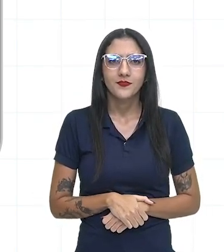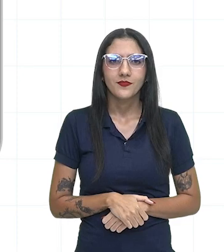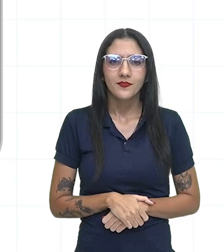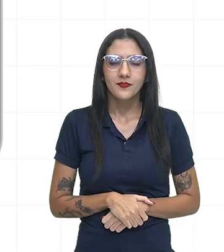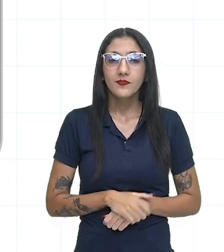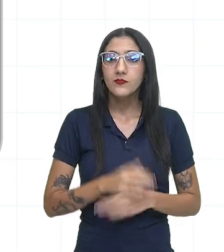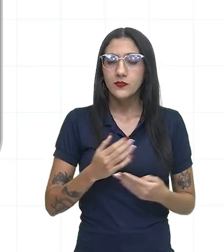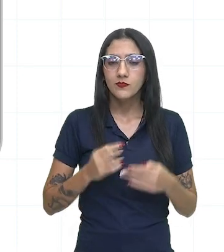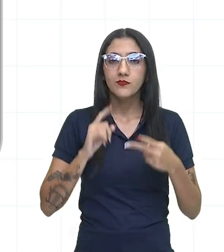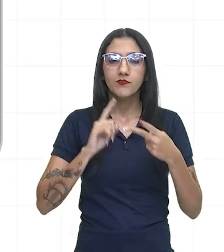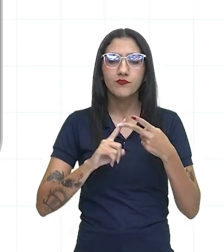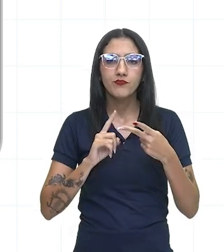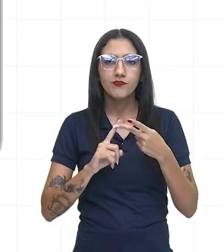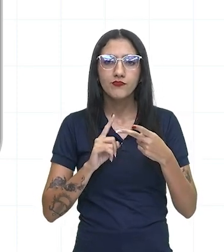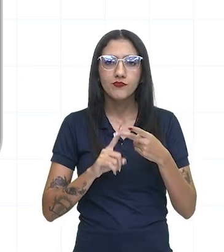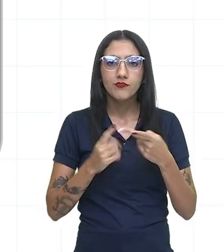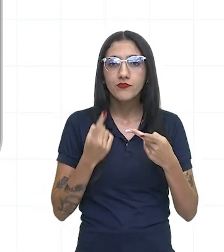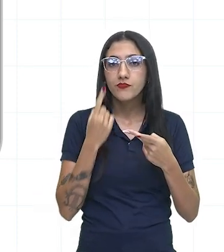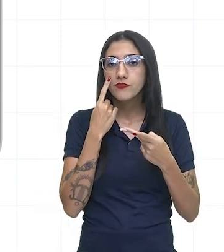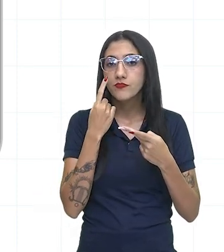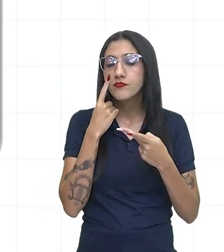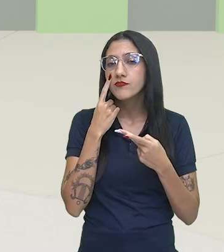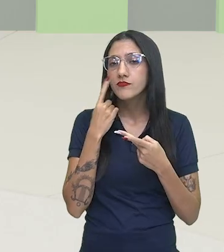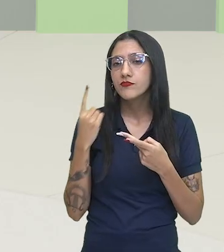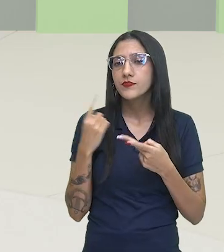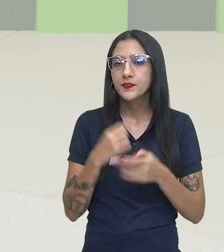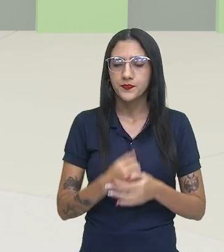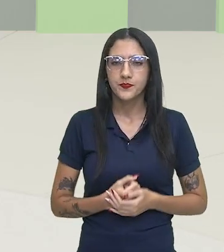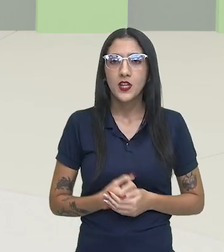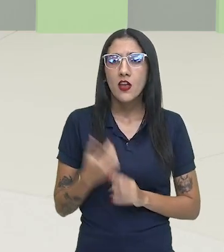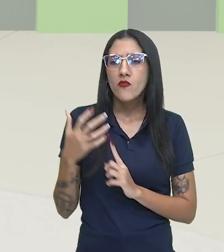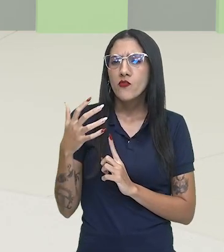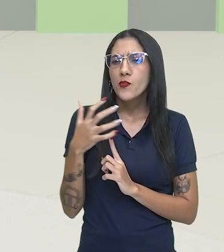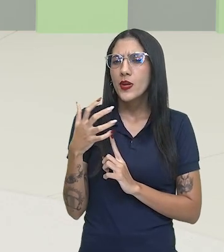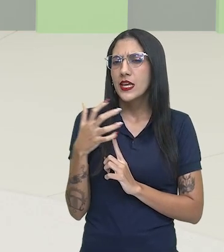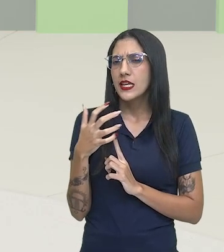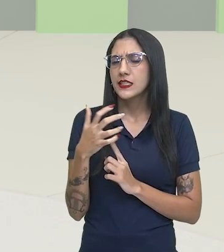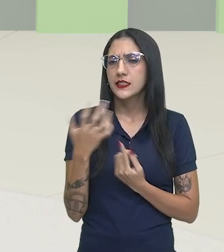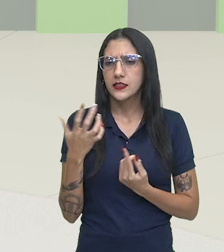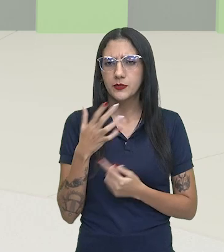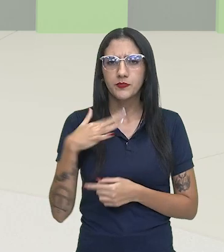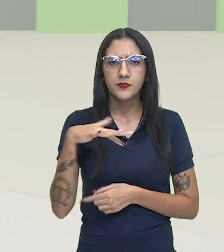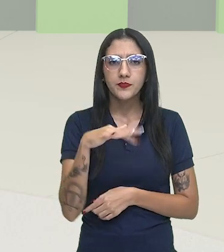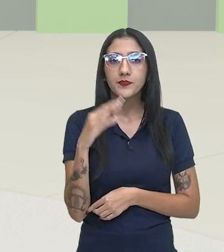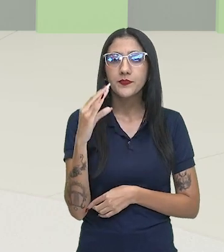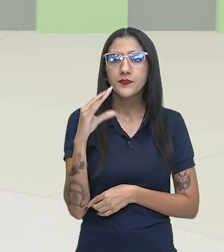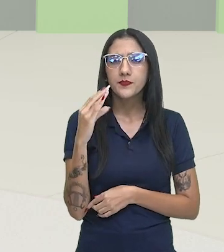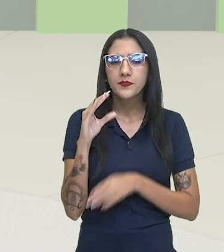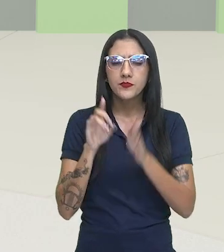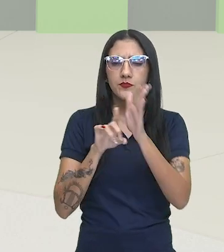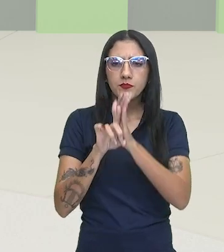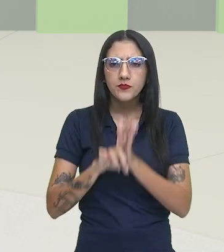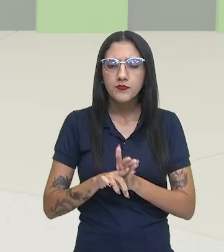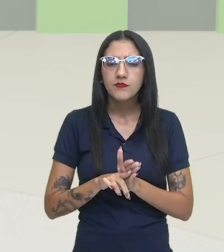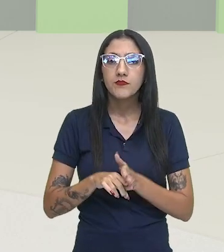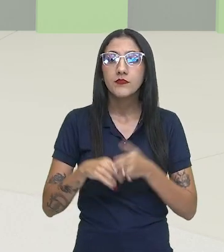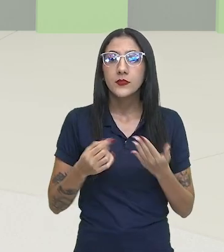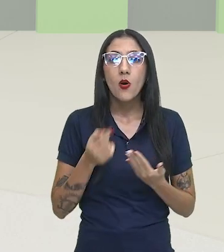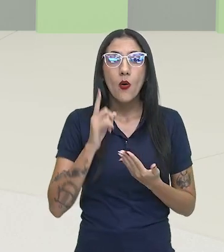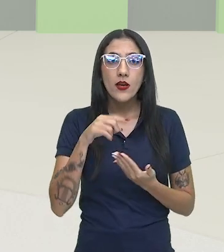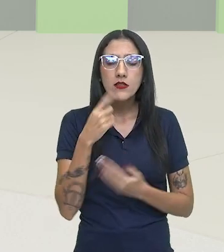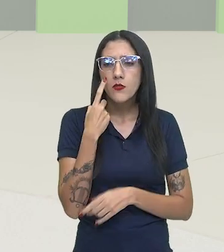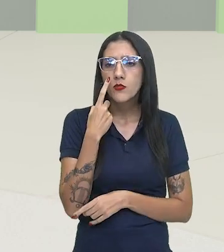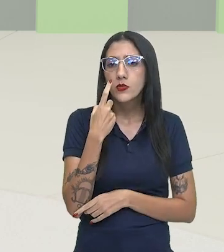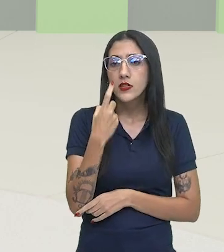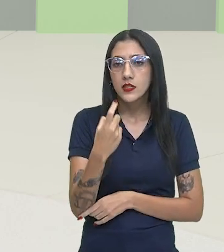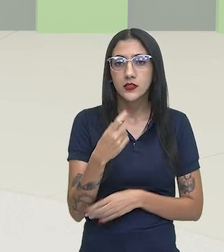aí sobre a inspiração científica. Vejam que na inspiração científica, a curiosidade